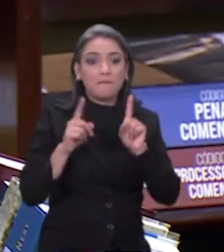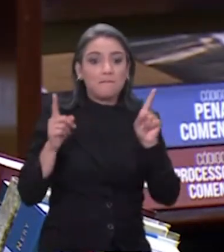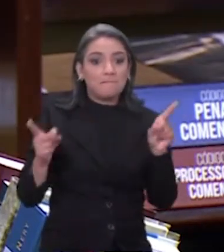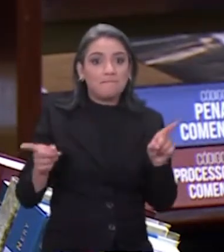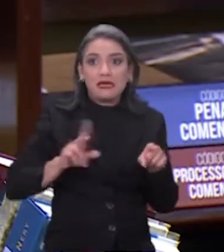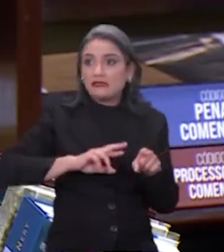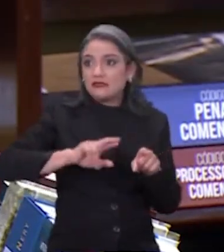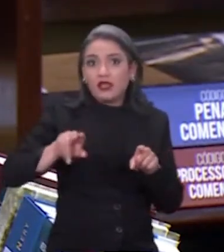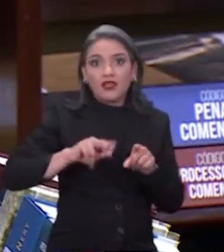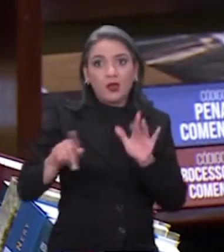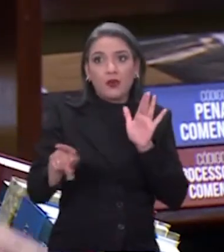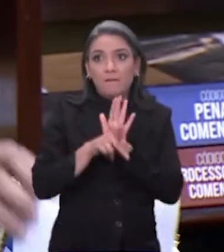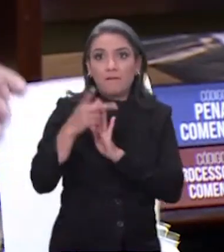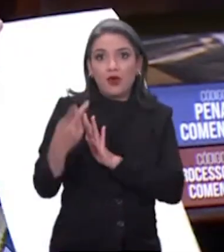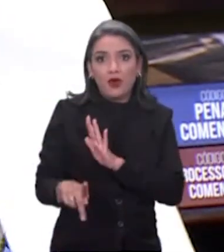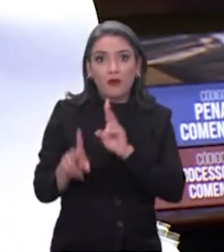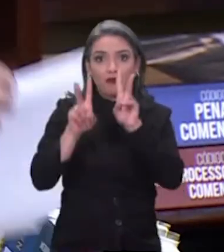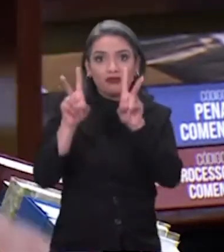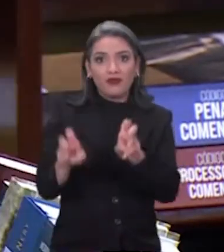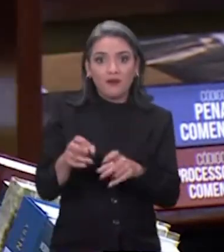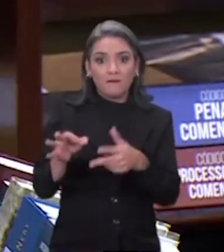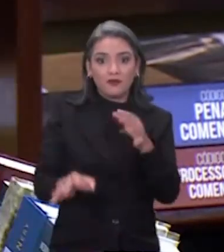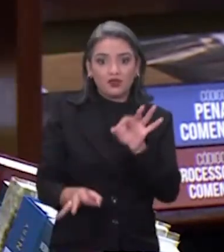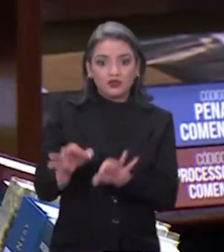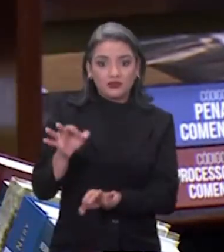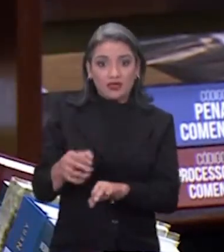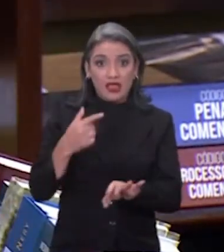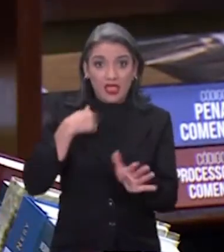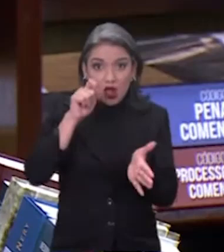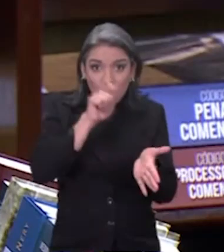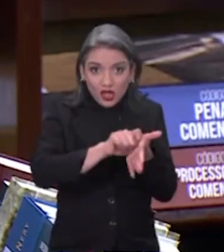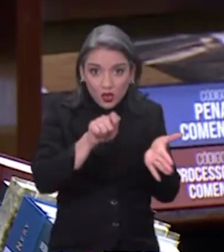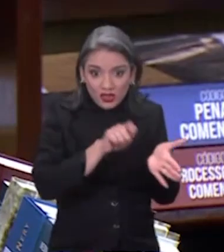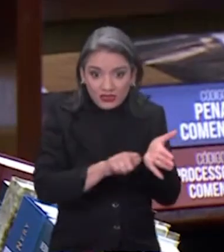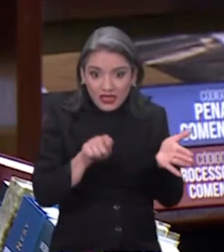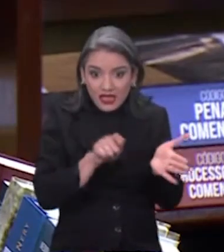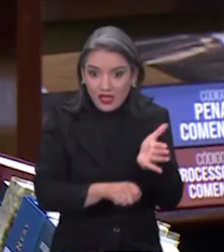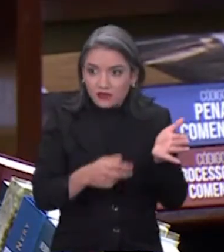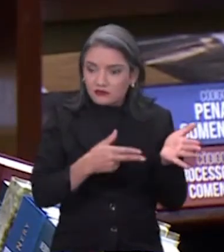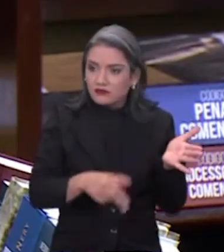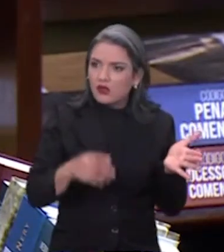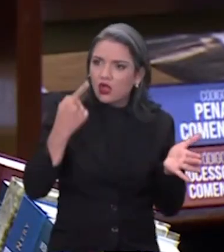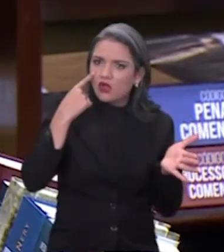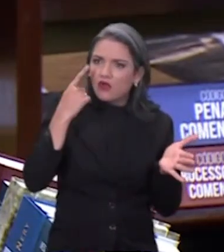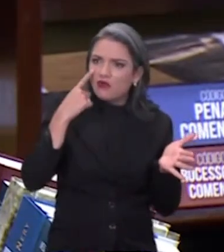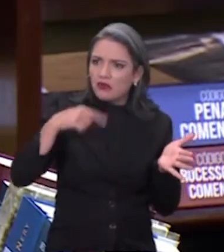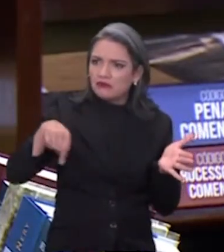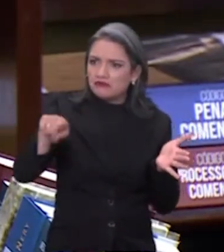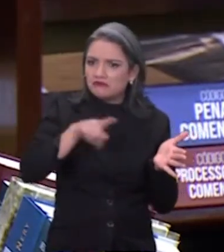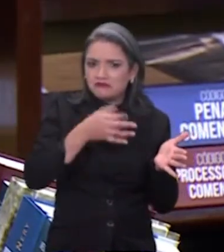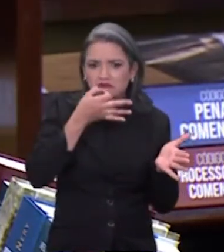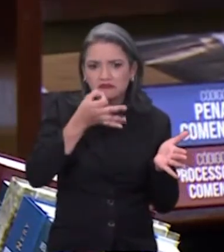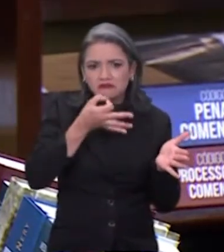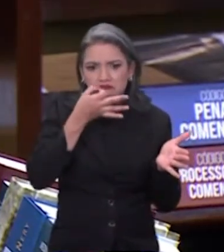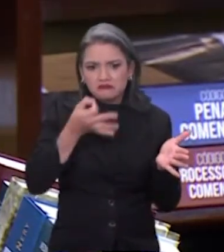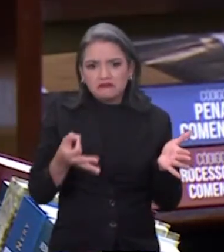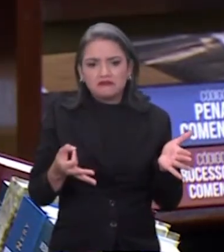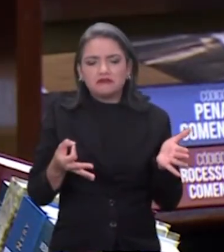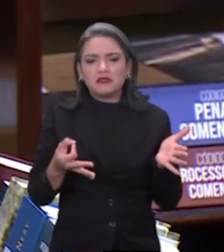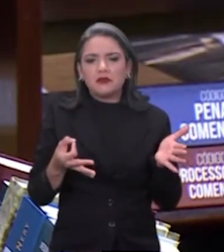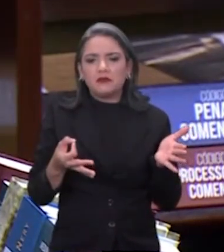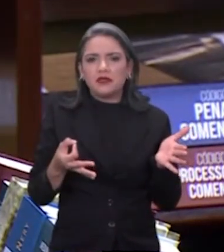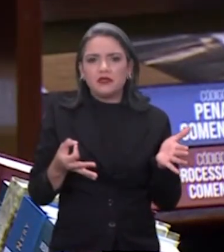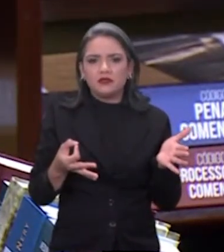capacidade institucional. Eu fui anotando aqui o que os eminentes pares foram contribuindo ao